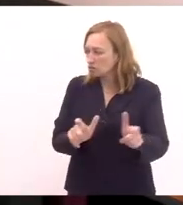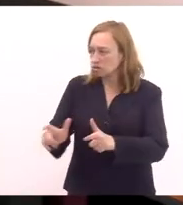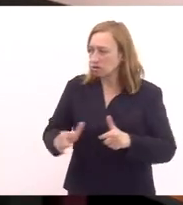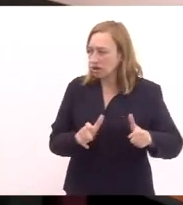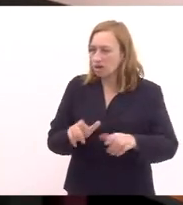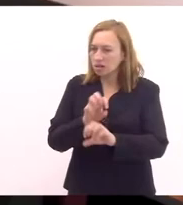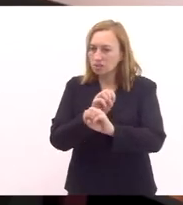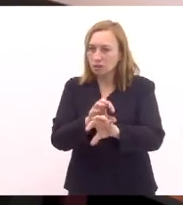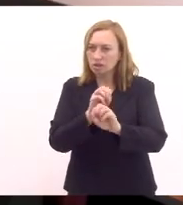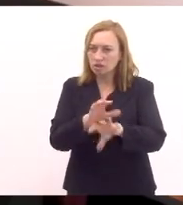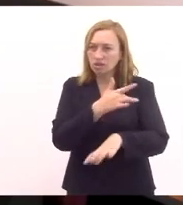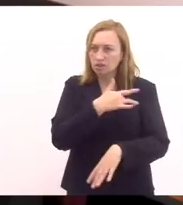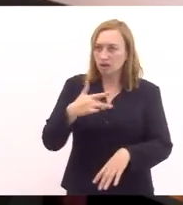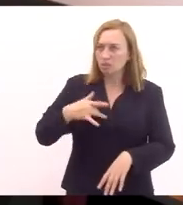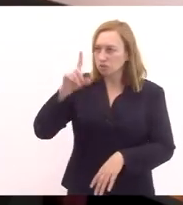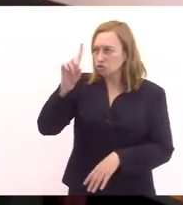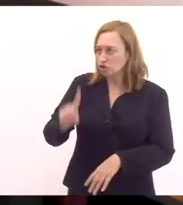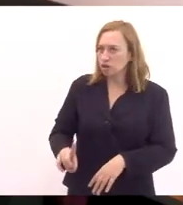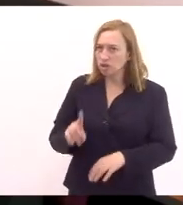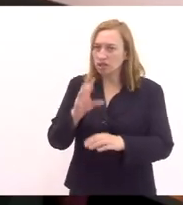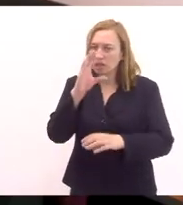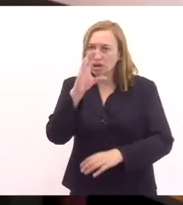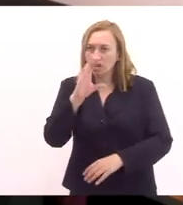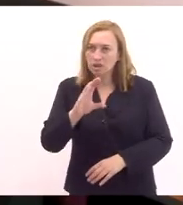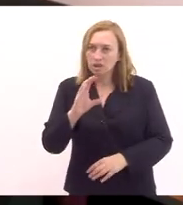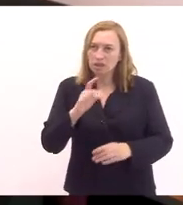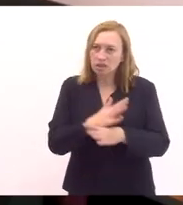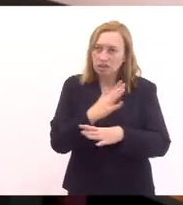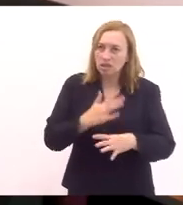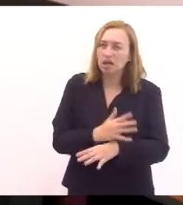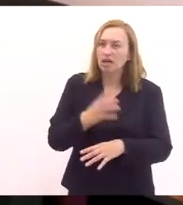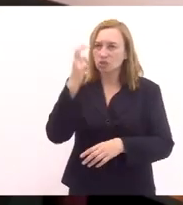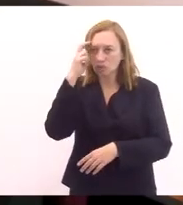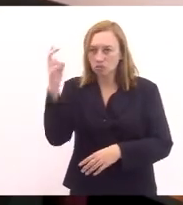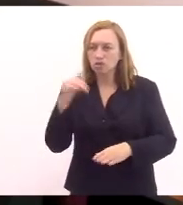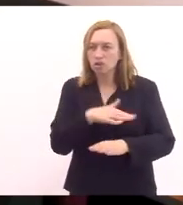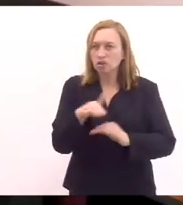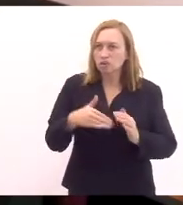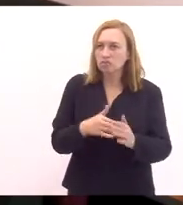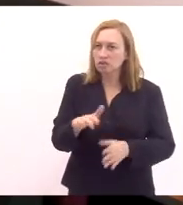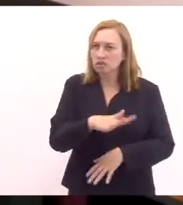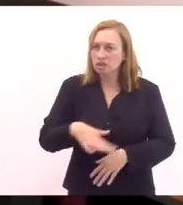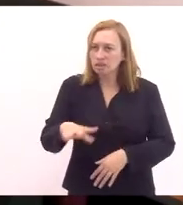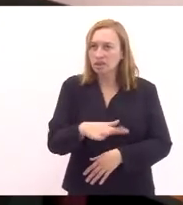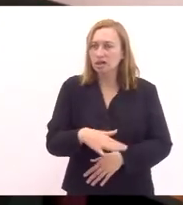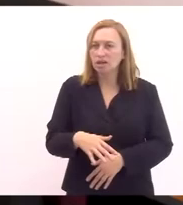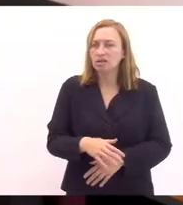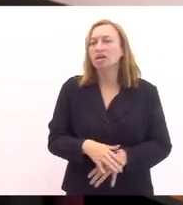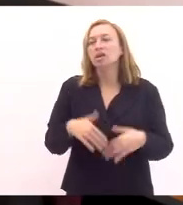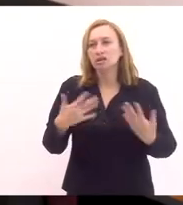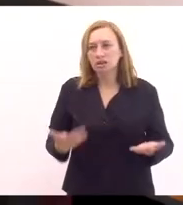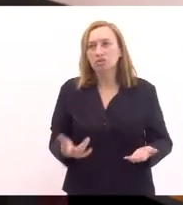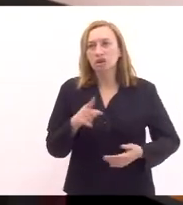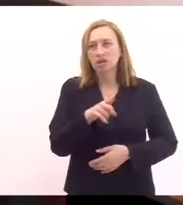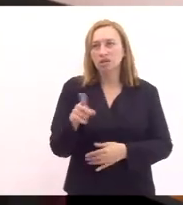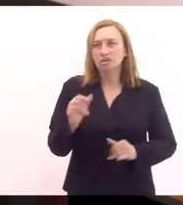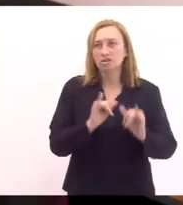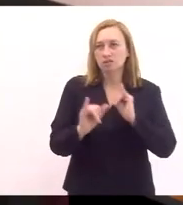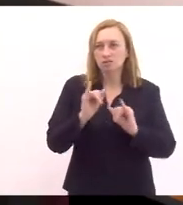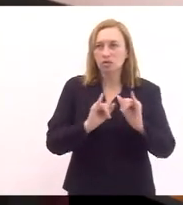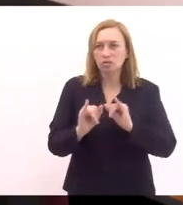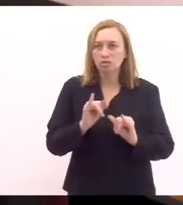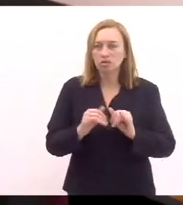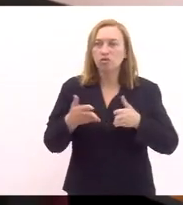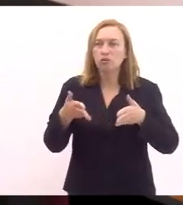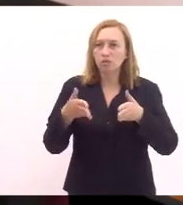educação saúde direito à cidade enfim cultura todas as áreas que nos perpassam então esses dados eles